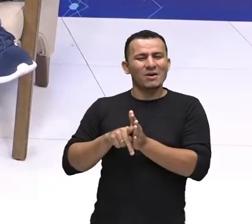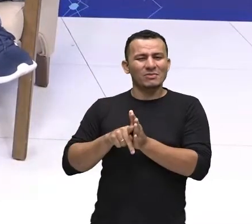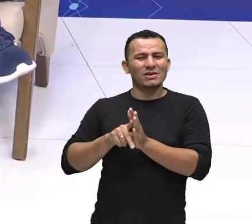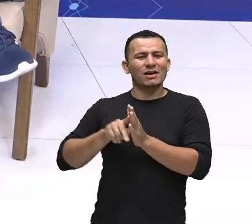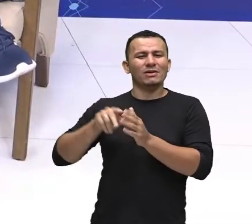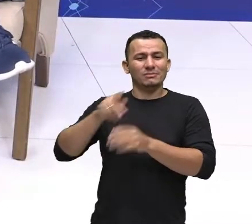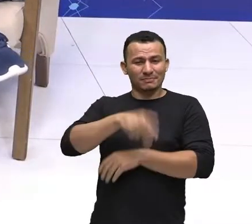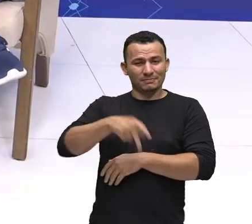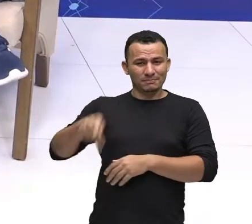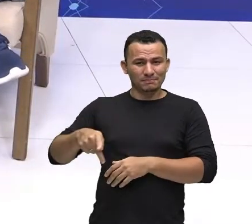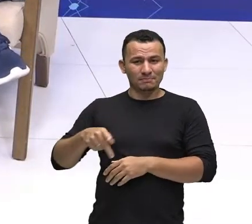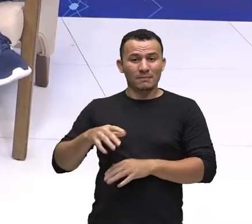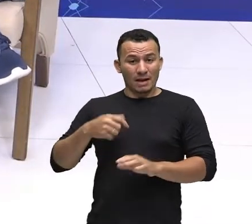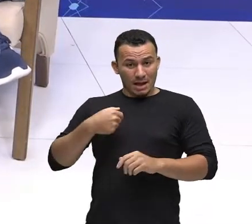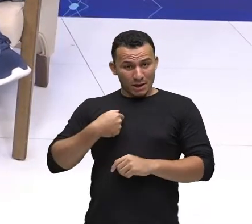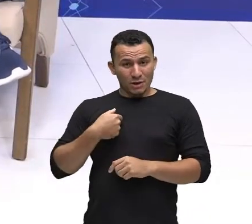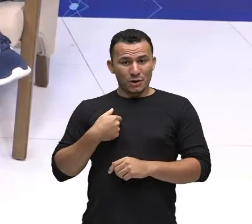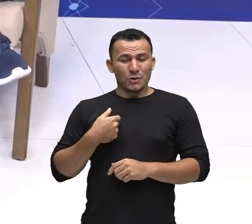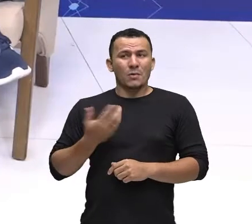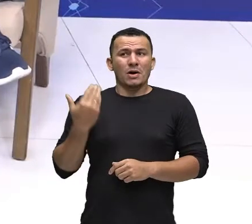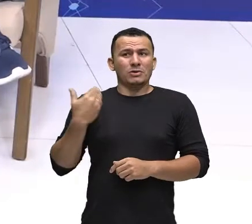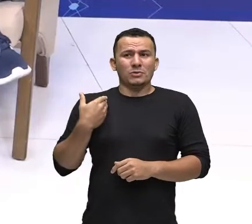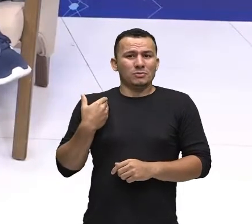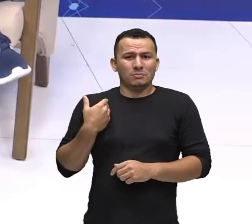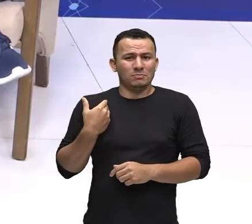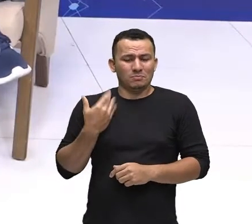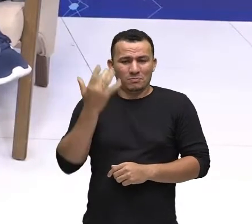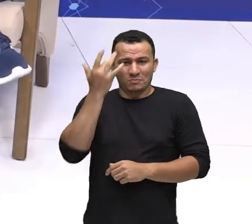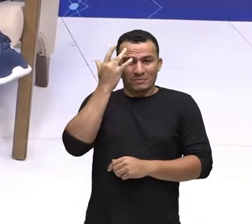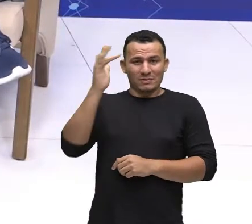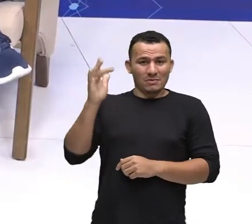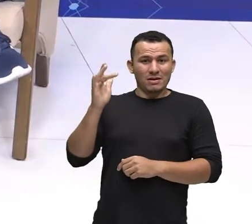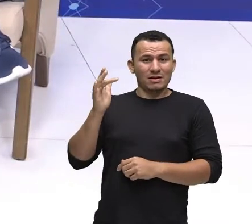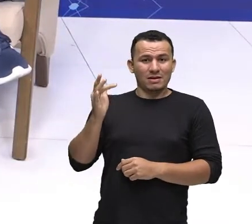não, eu me espelhava no meu técnico quando eu treinava. Eu tinha